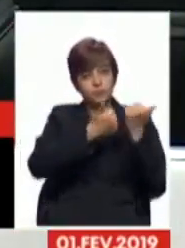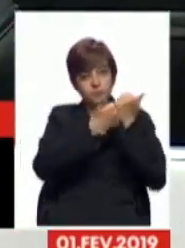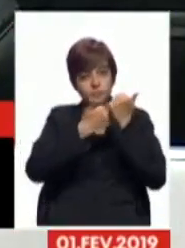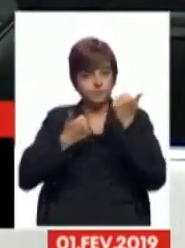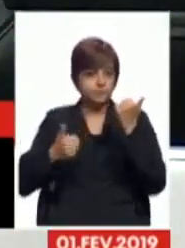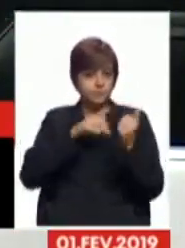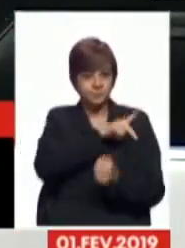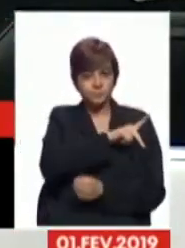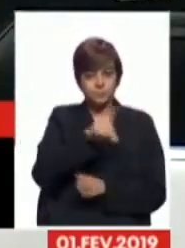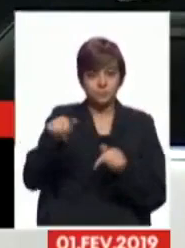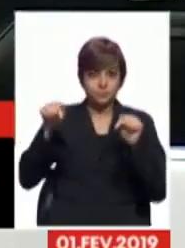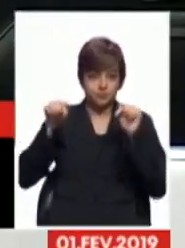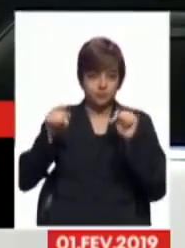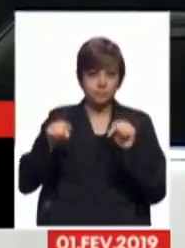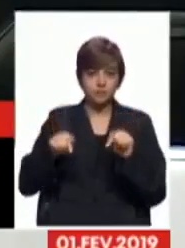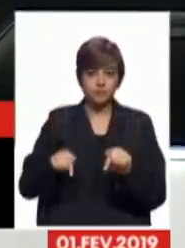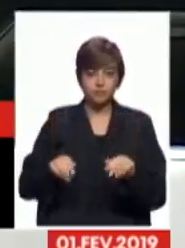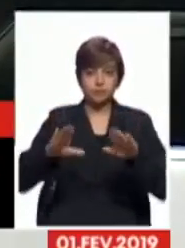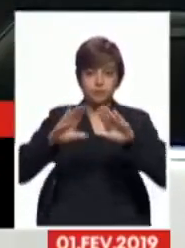da Assembleia Legislativa.